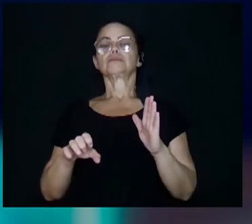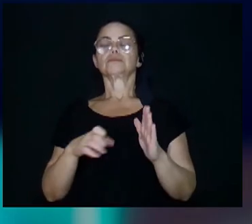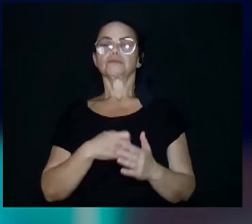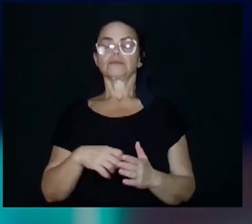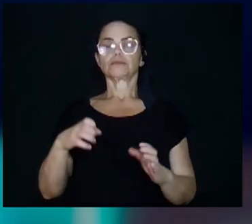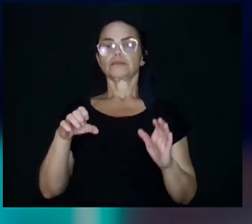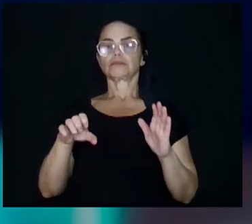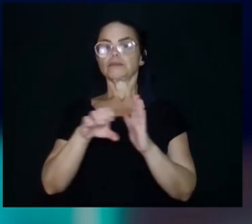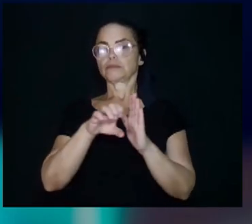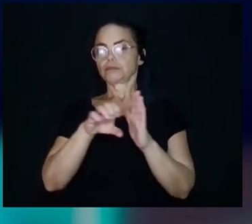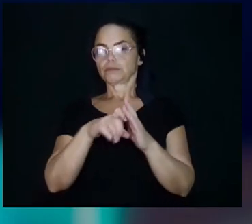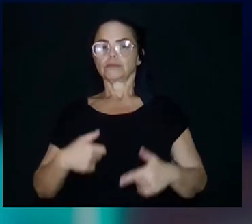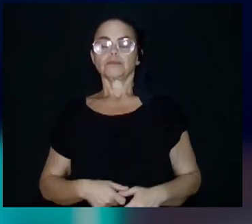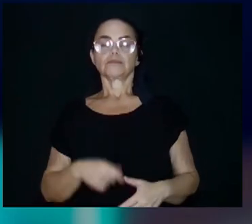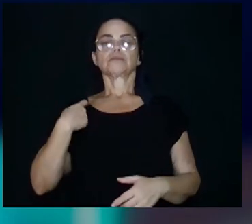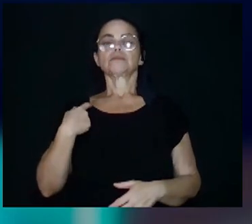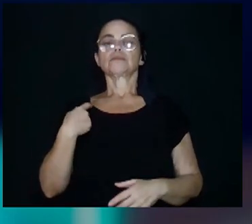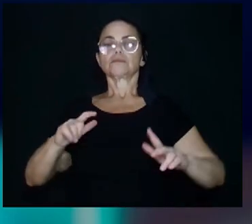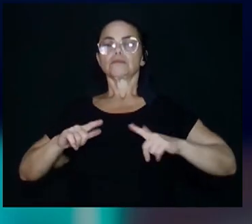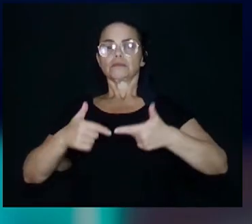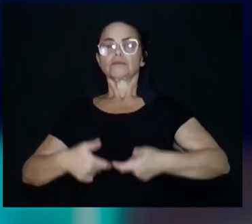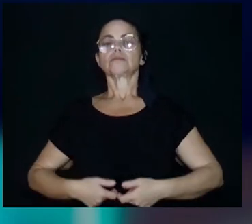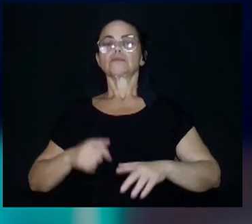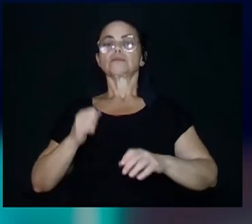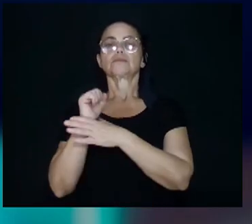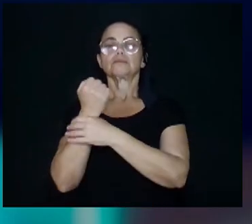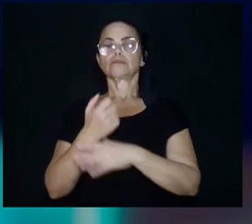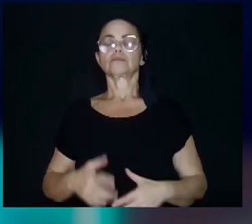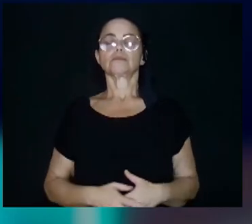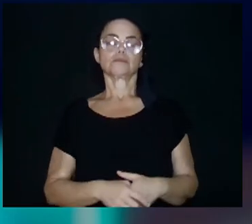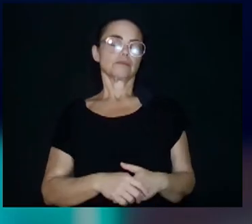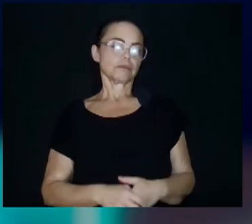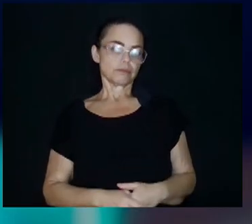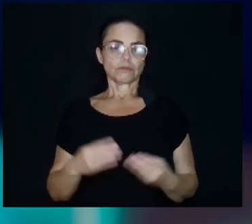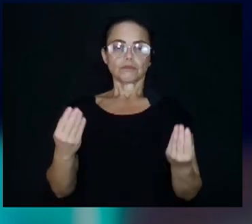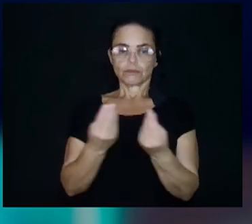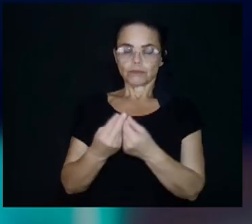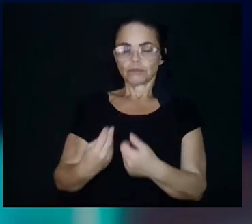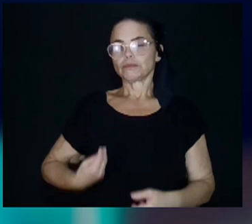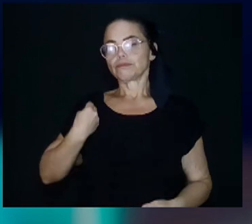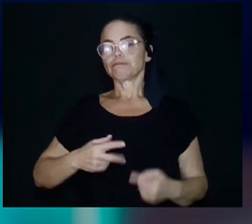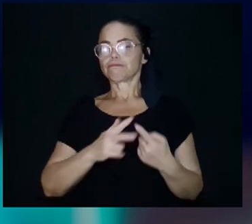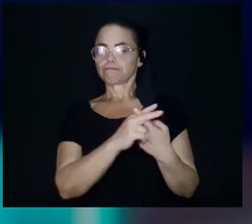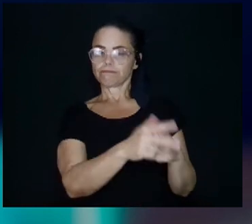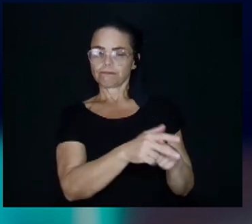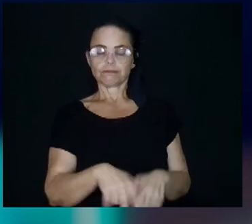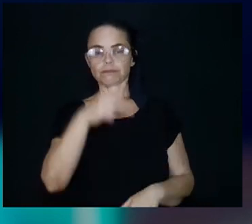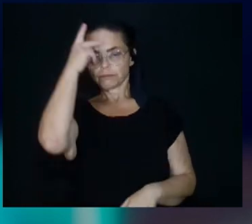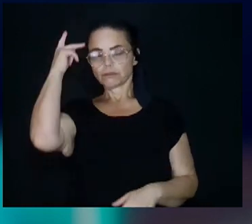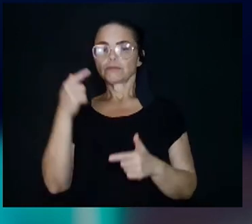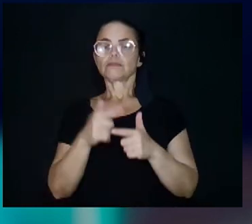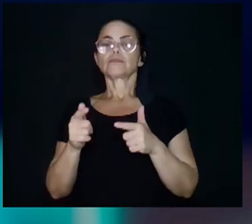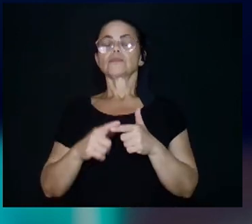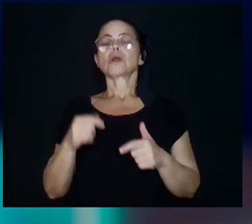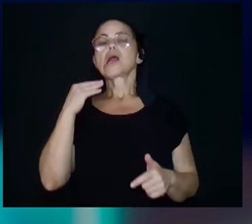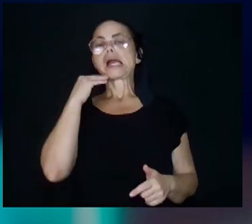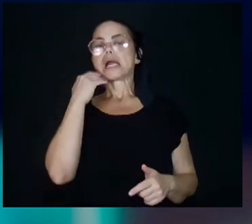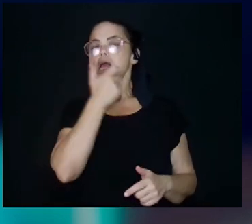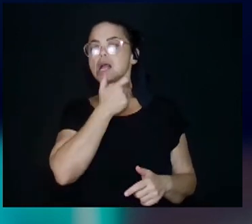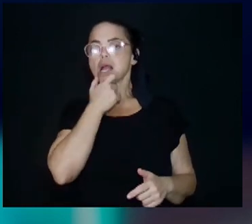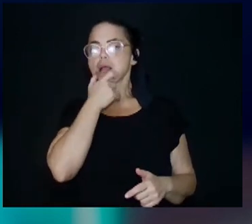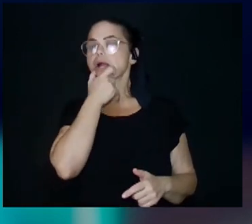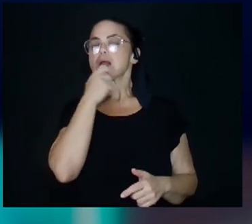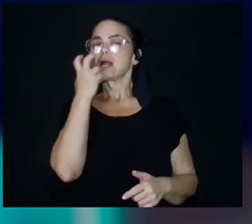para a defesa, elevação e manutenção da qualidade de vida da pessoa que gagueja. Próximo slide. Uma rápida informação sobre a